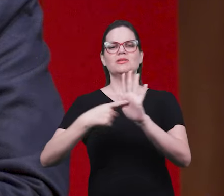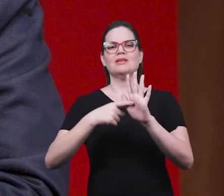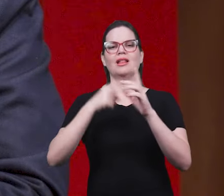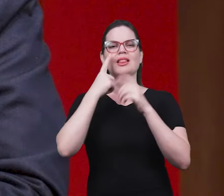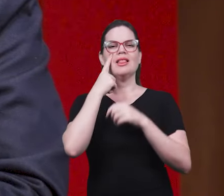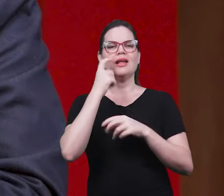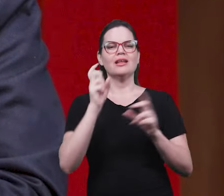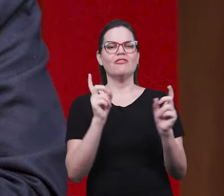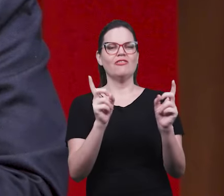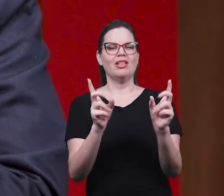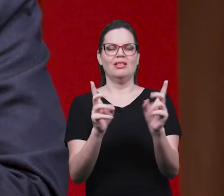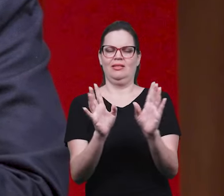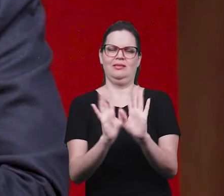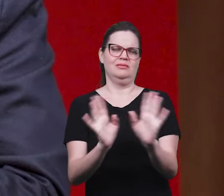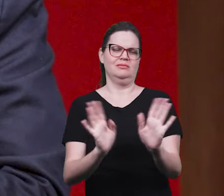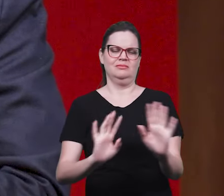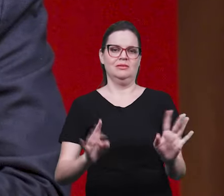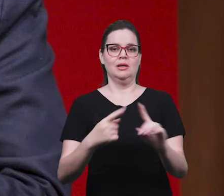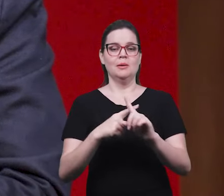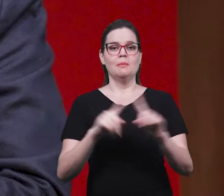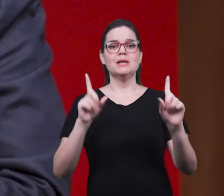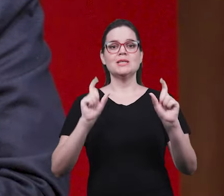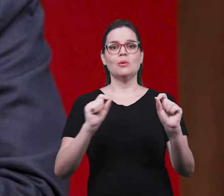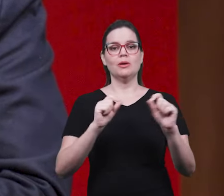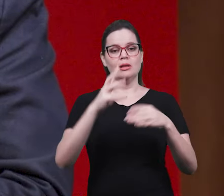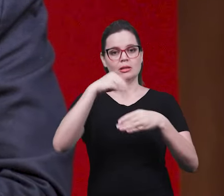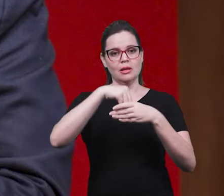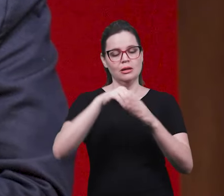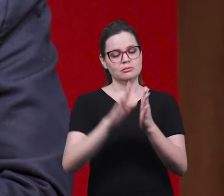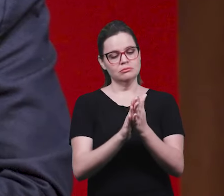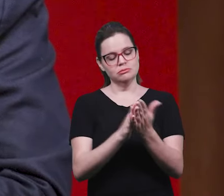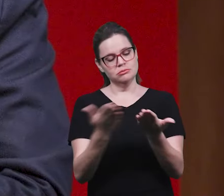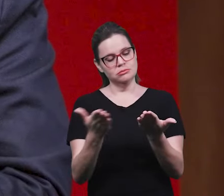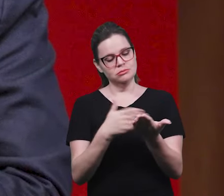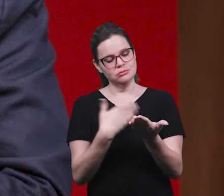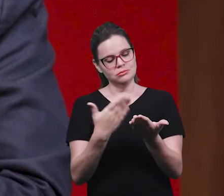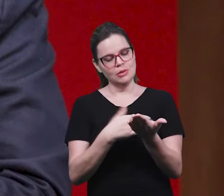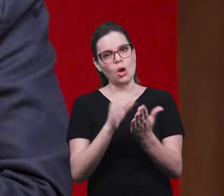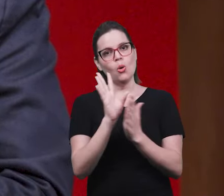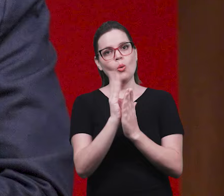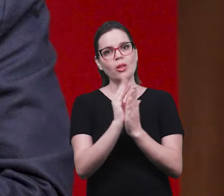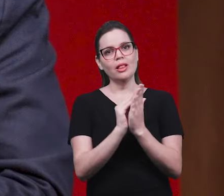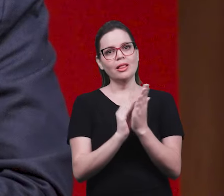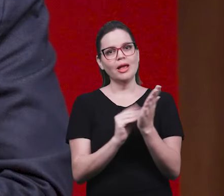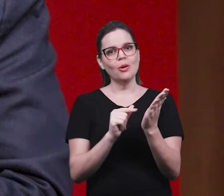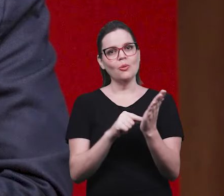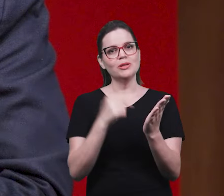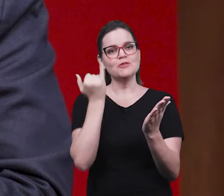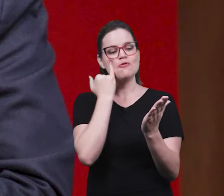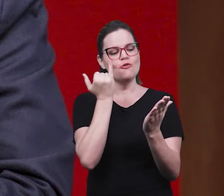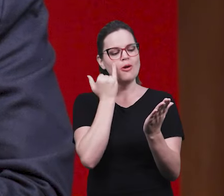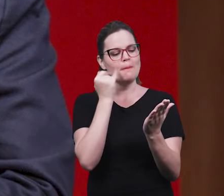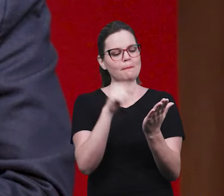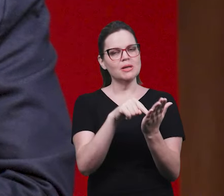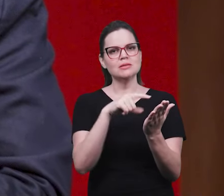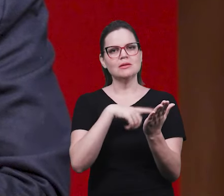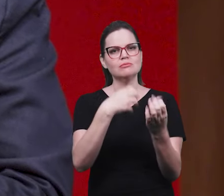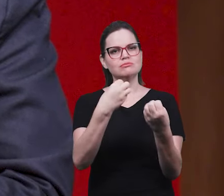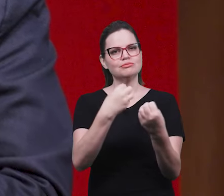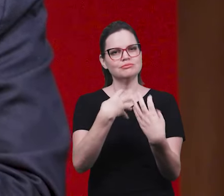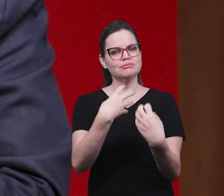né? Sempre lembrando. Mas o interesse é o conteúdo daquilo que está registrado aqui no livro,